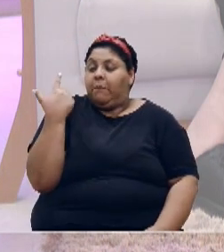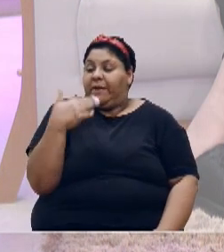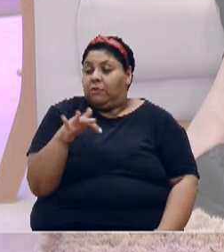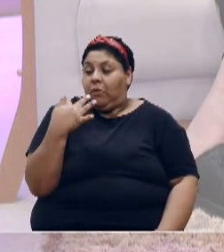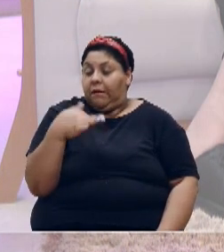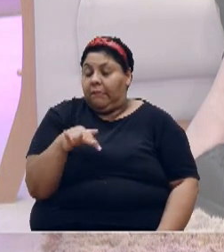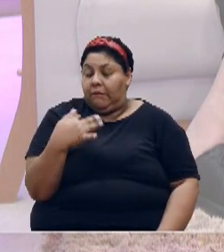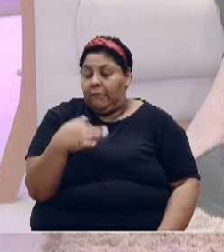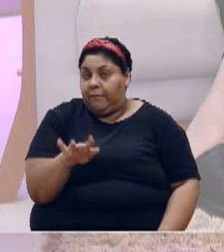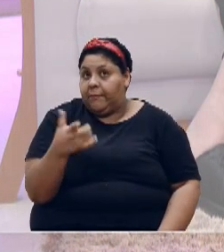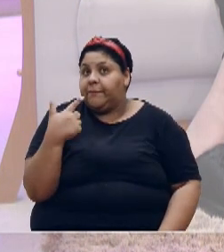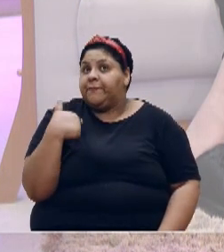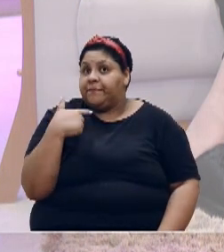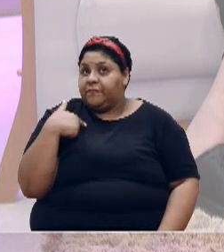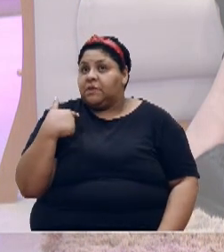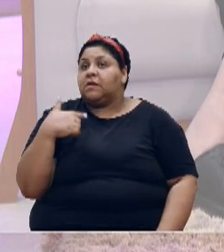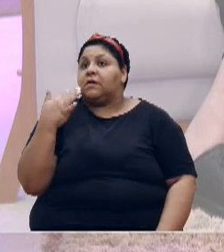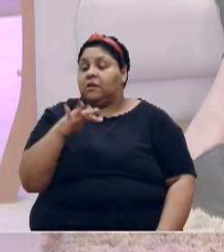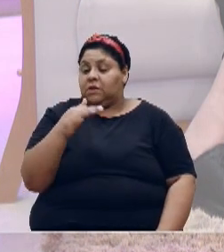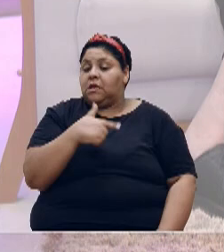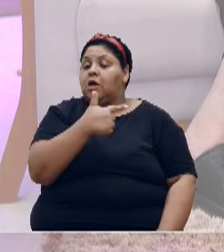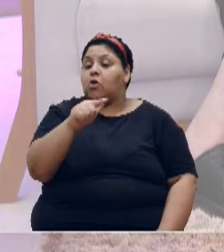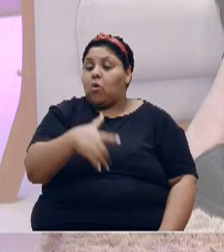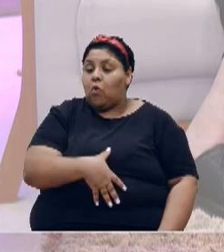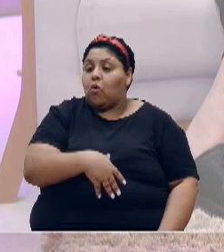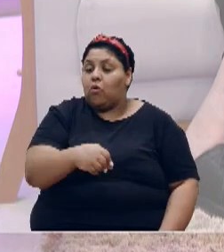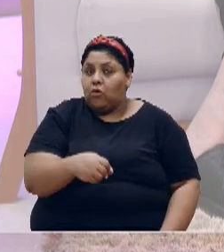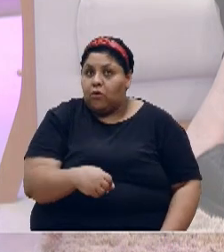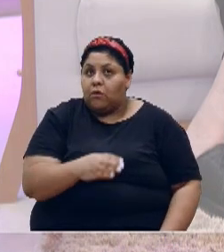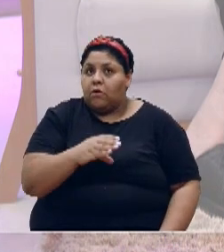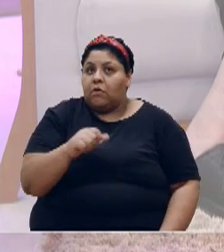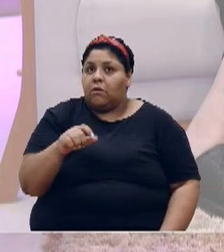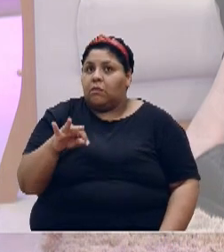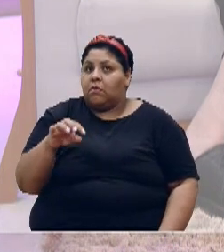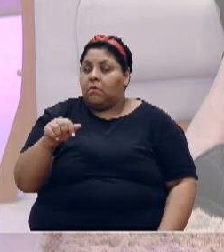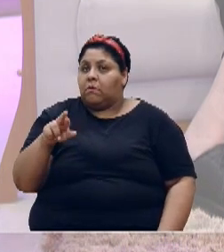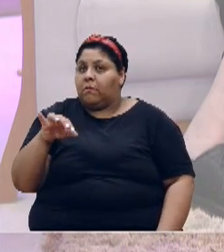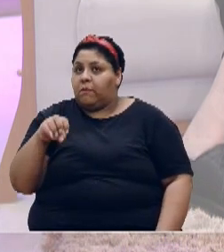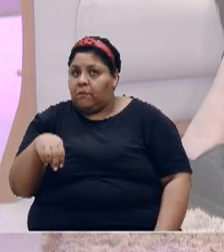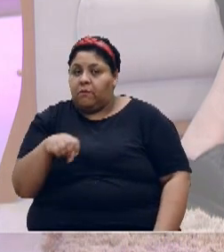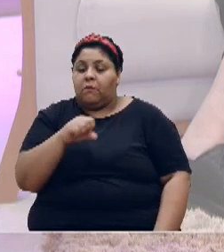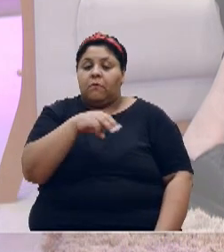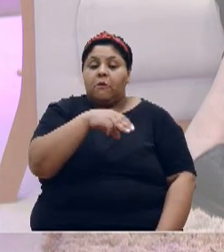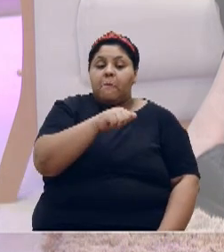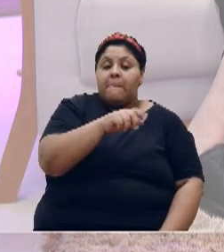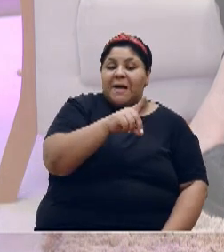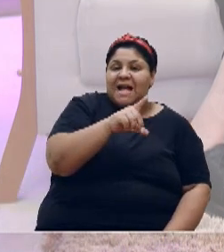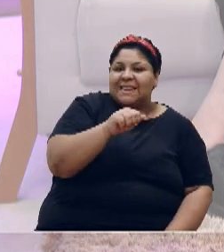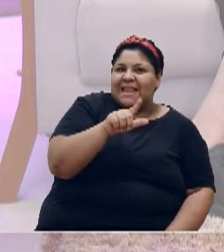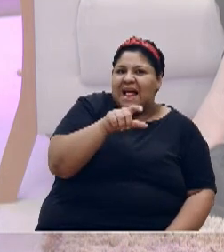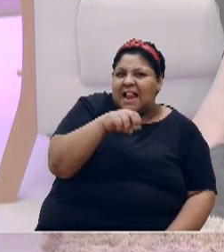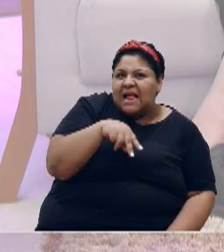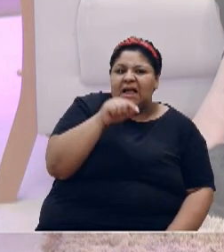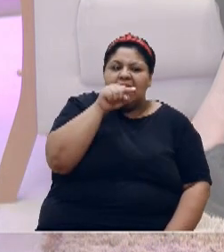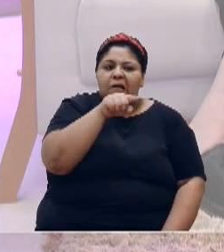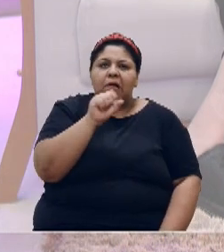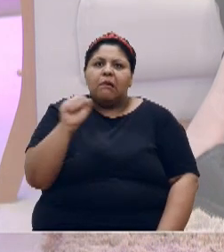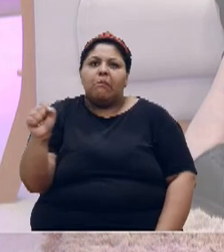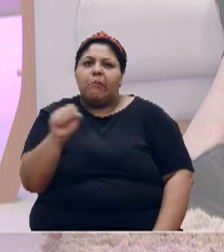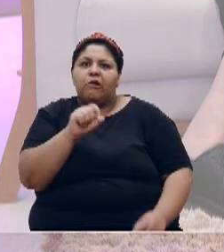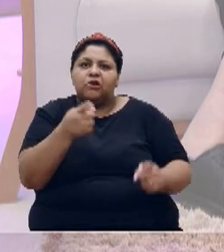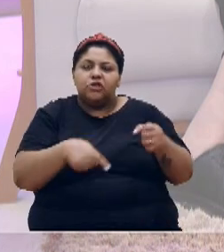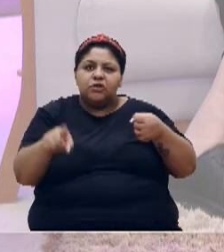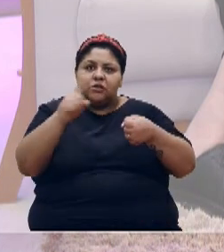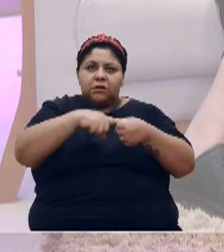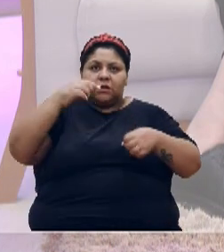porque eu vou ter outra criança agora, e a Catarina é a Madalena é a Madalena. Esses dias eu ouvi, ai, a Madalena pode estar voltando. Eu